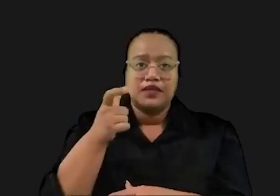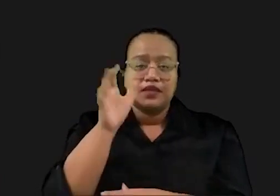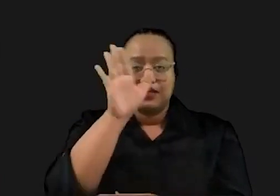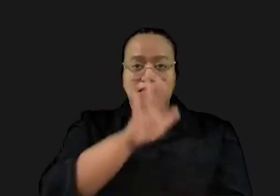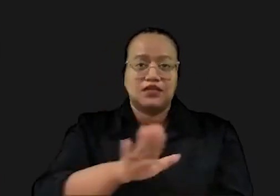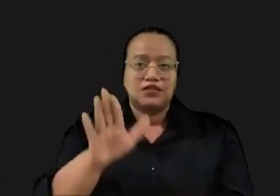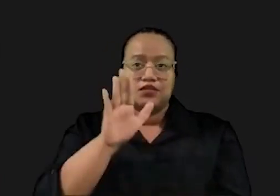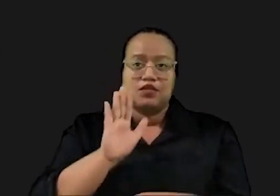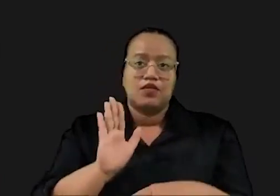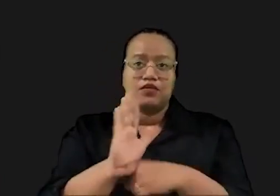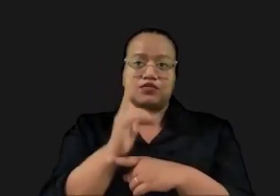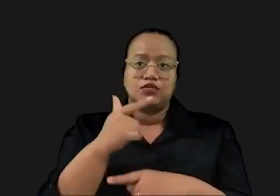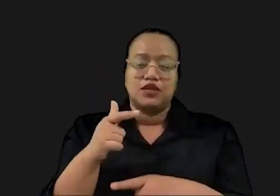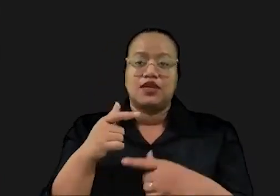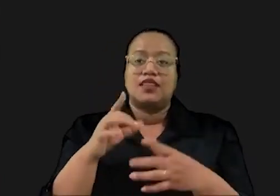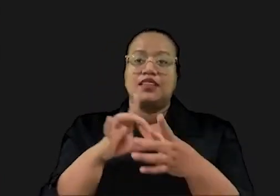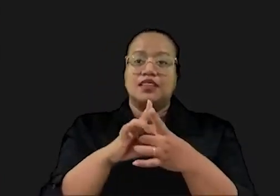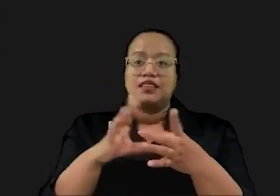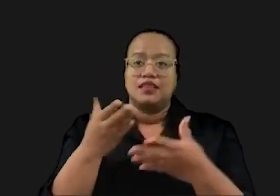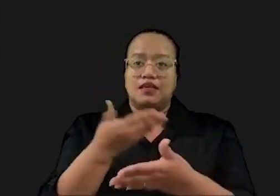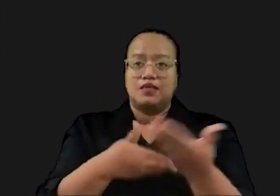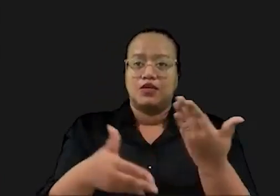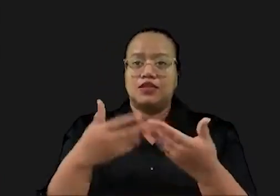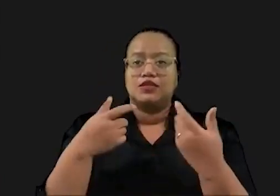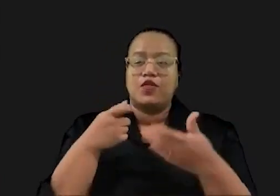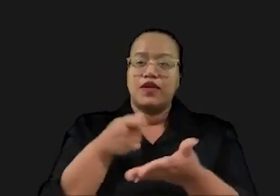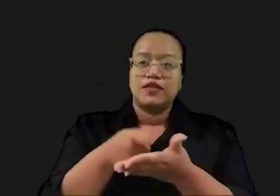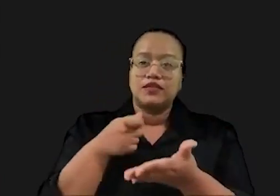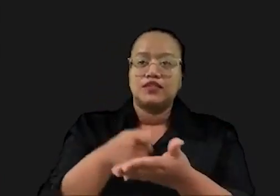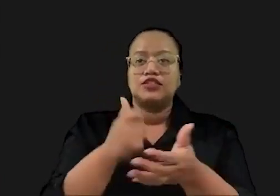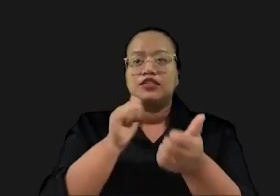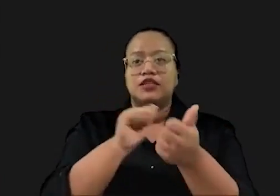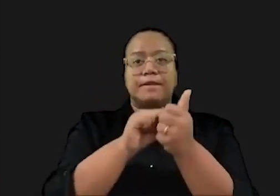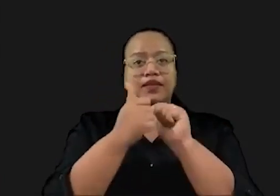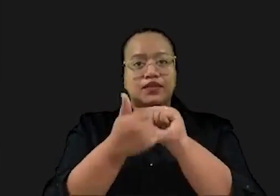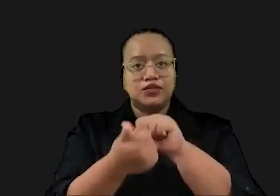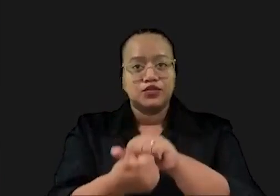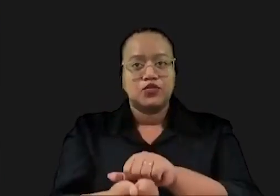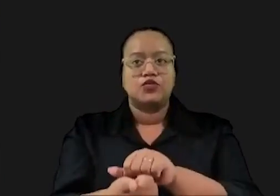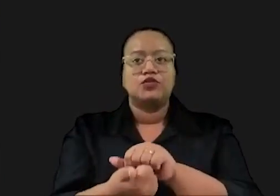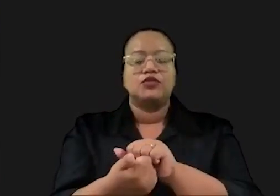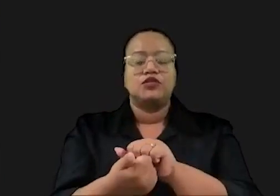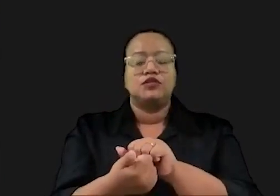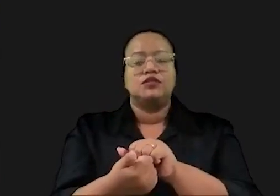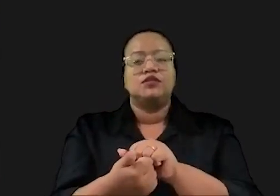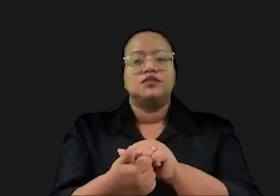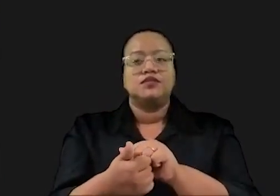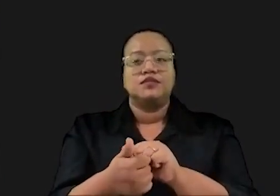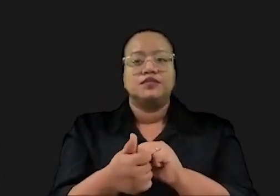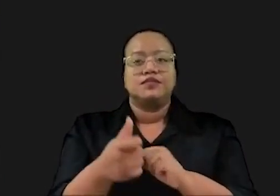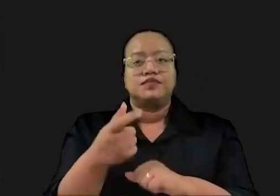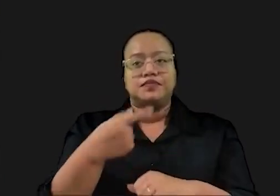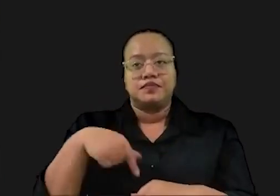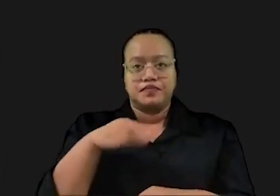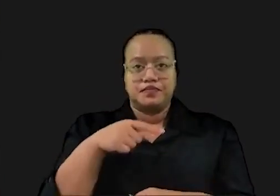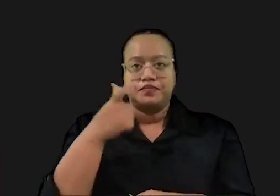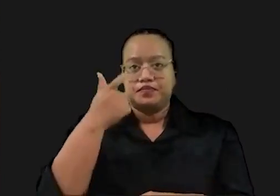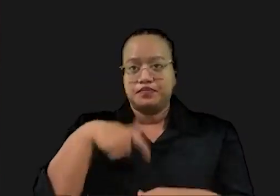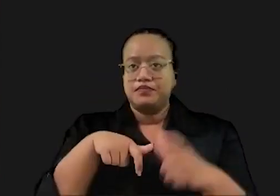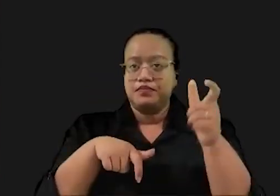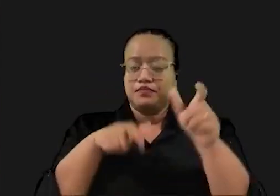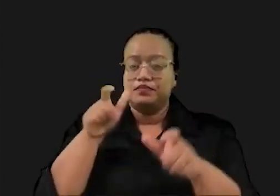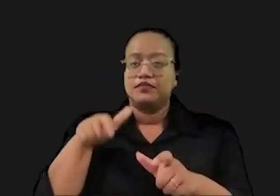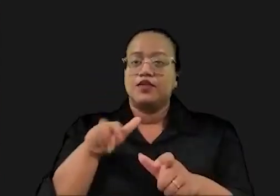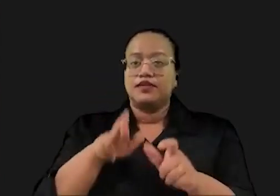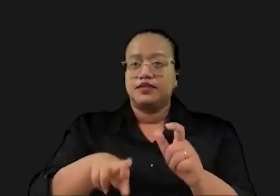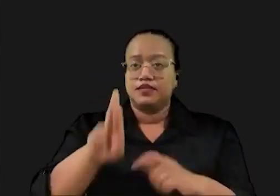exigindo adaptações, né, das nossas estruturas. E nós, como responsáveis agora que estamos,